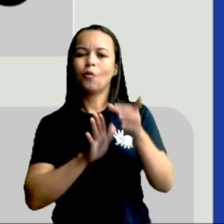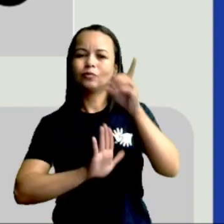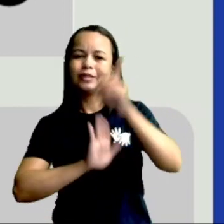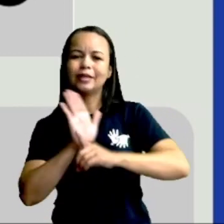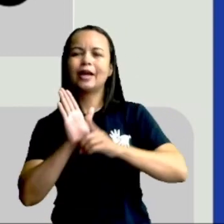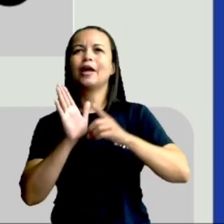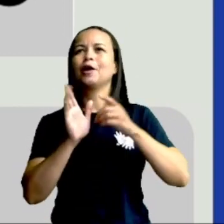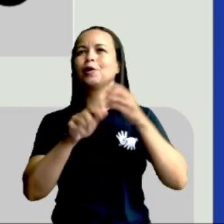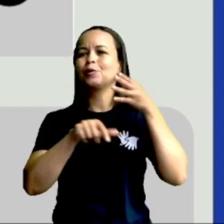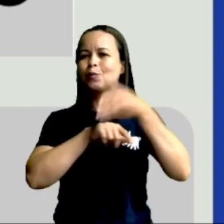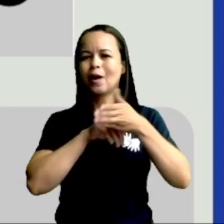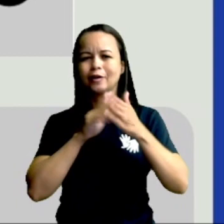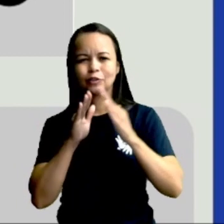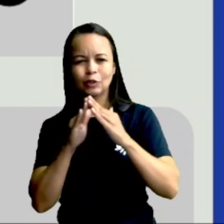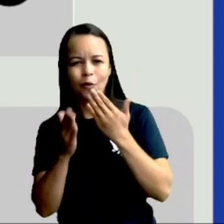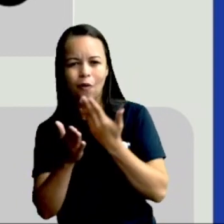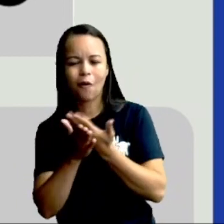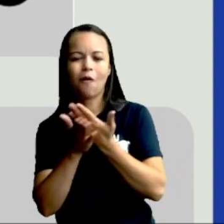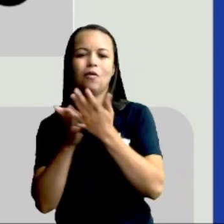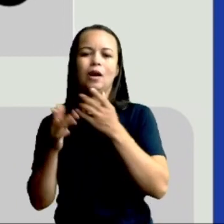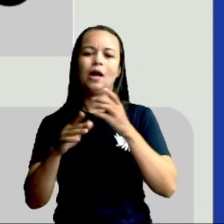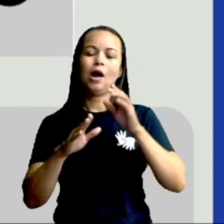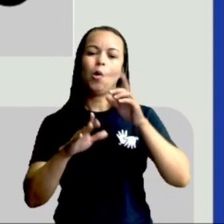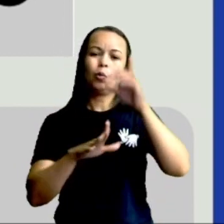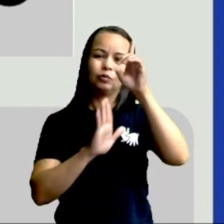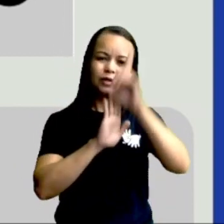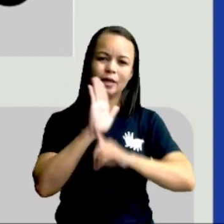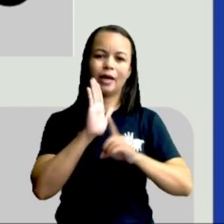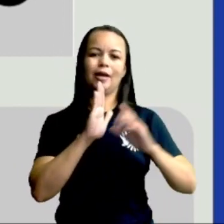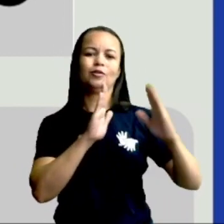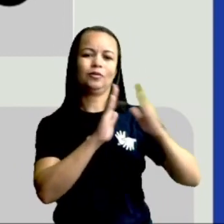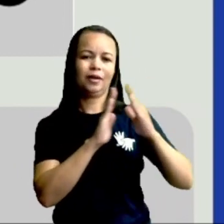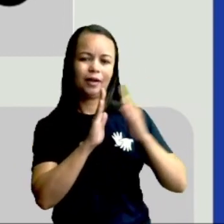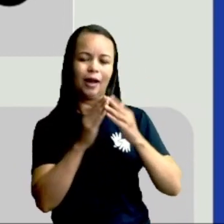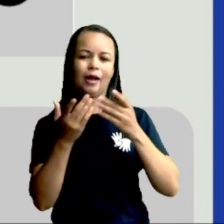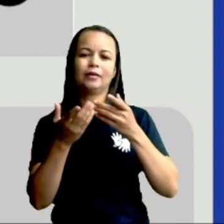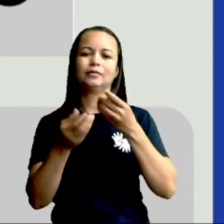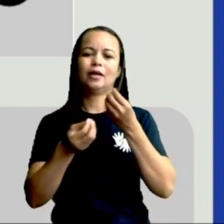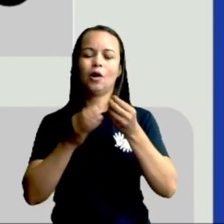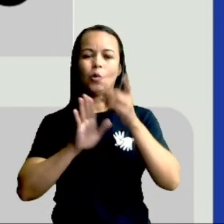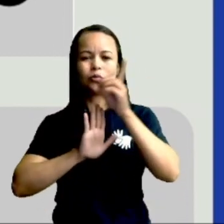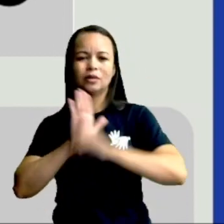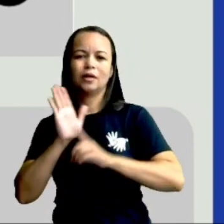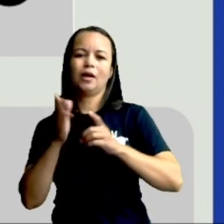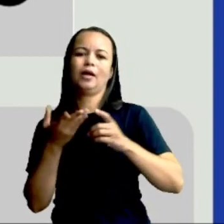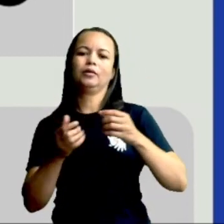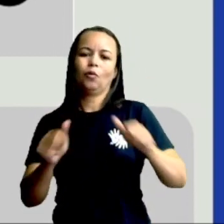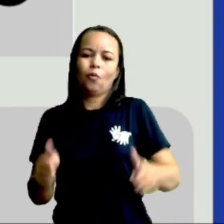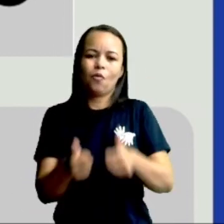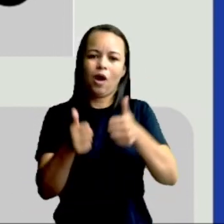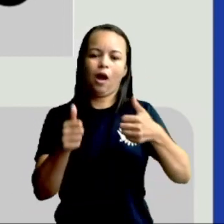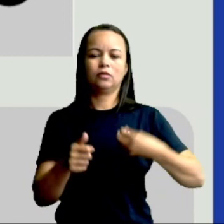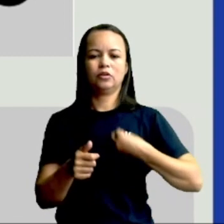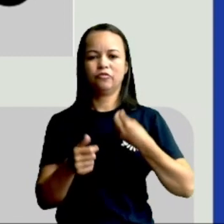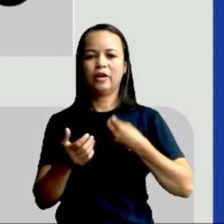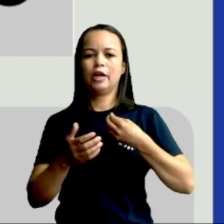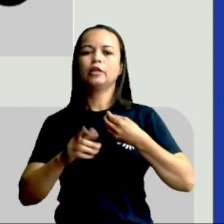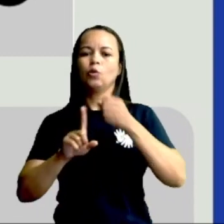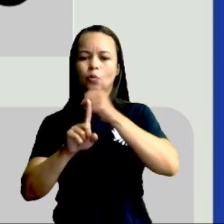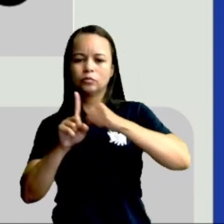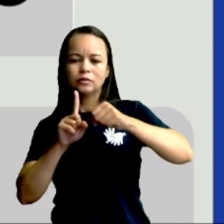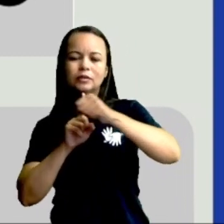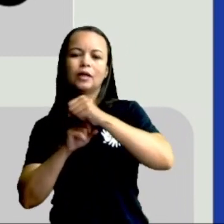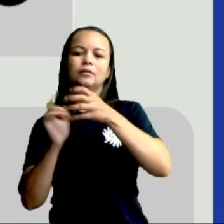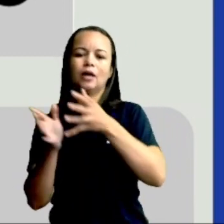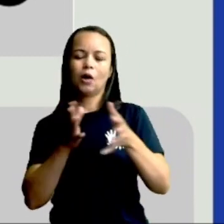à escola, o direito à moradia, o direito à qualidade de vida, o reconhecimento enquanto cidadãos, o respeito